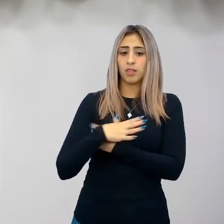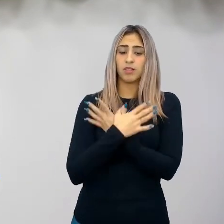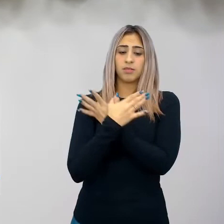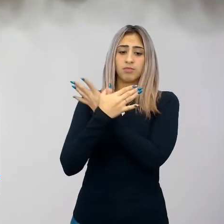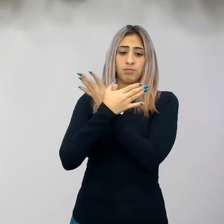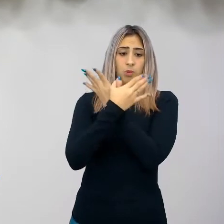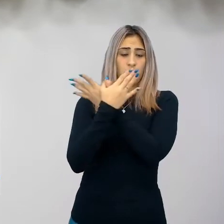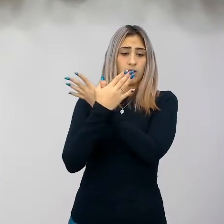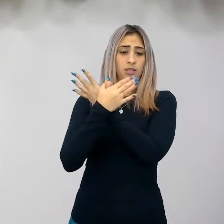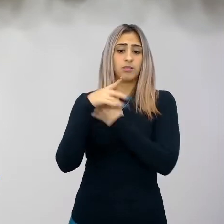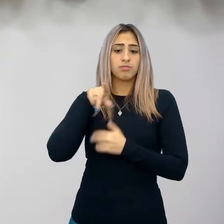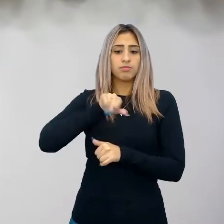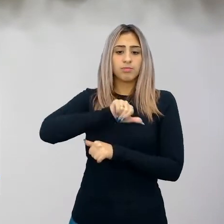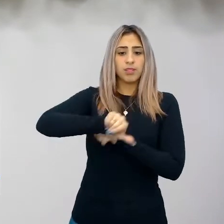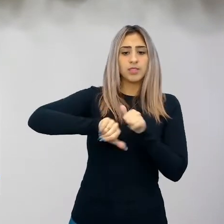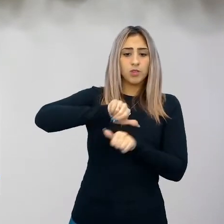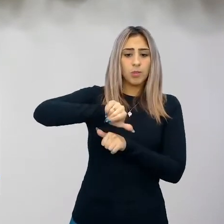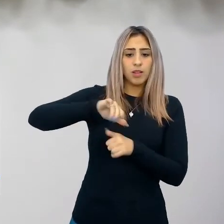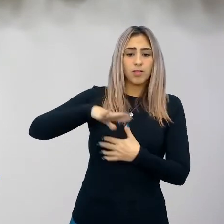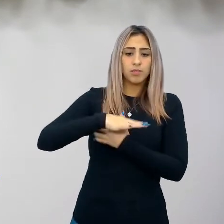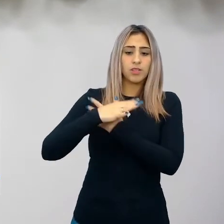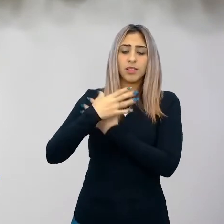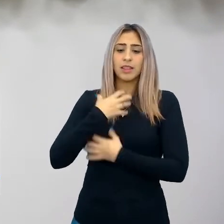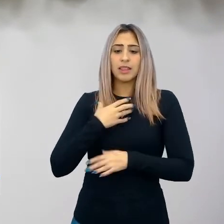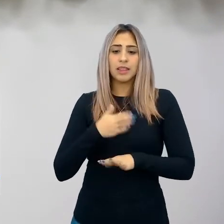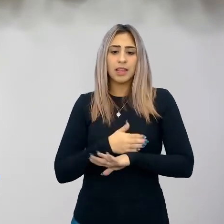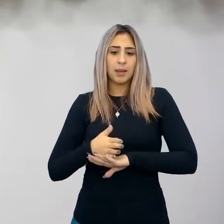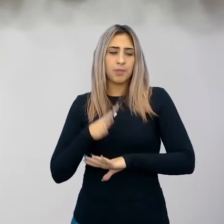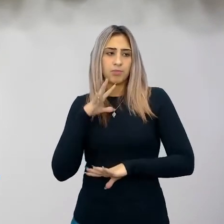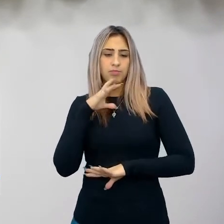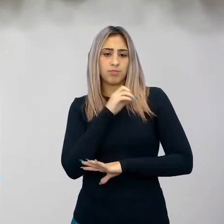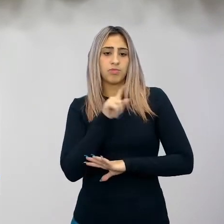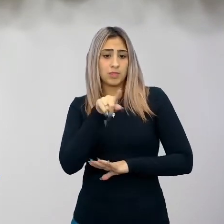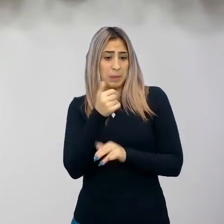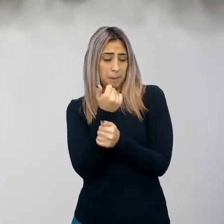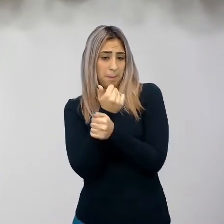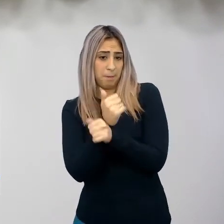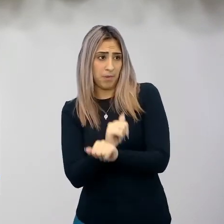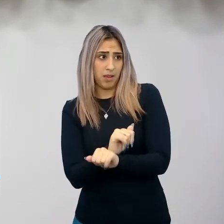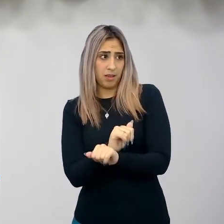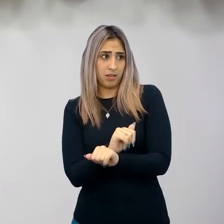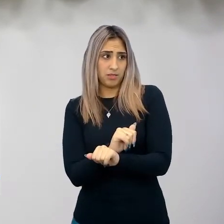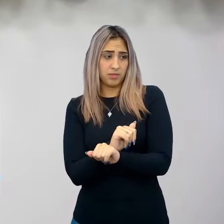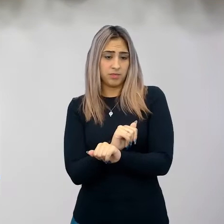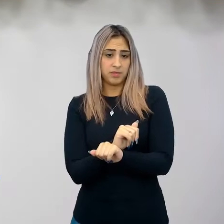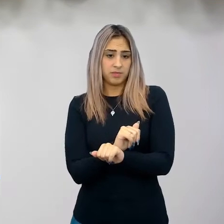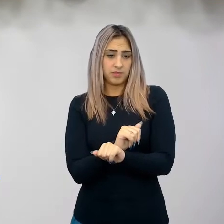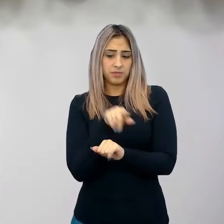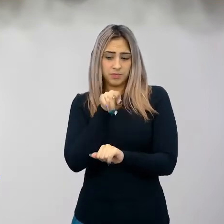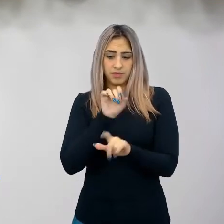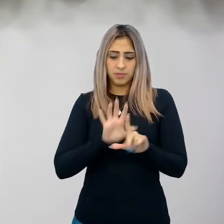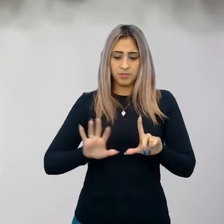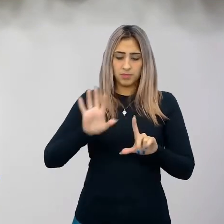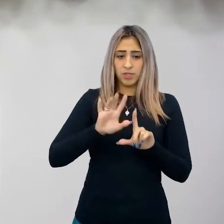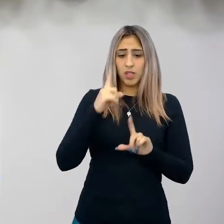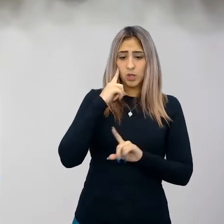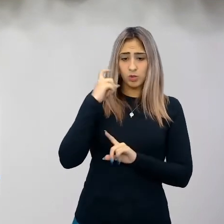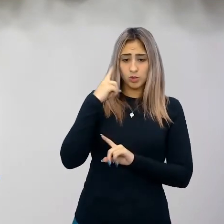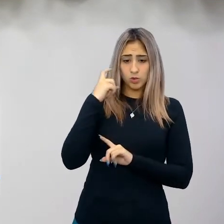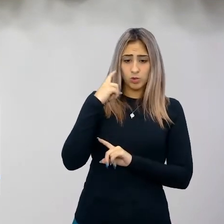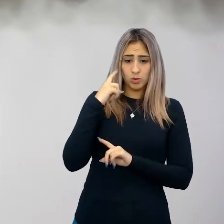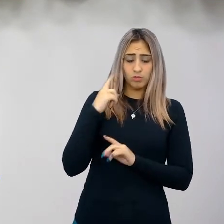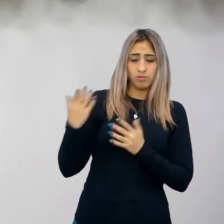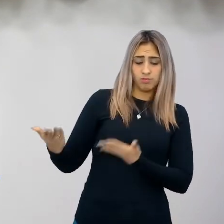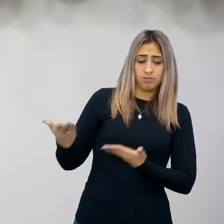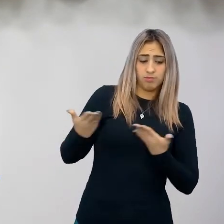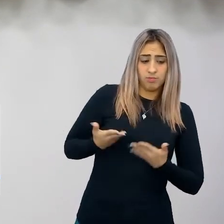uma crisálida se transformando em borboleta em tempo real. Gente, se você parar só aquele tempo para ficar observando aquela imagem e o som que vem